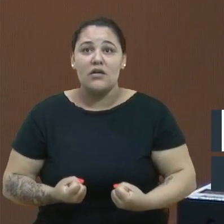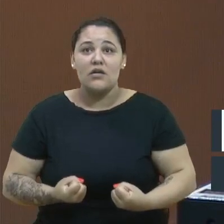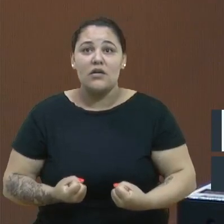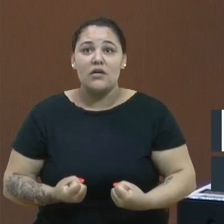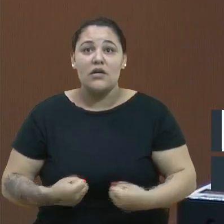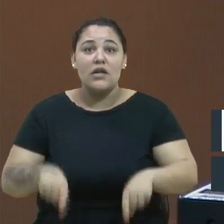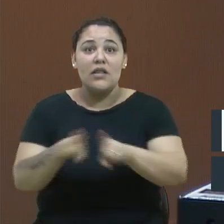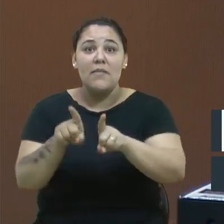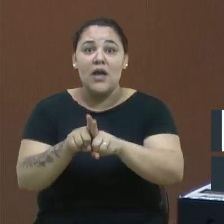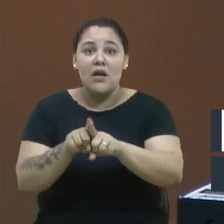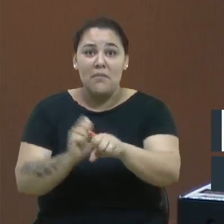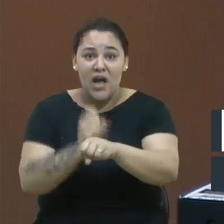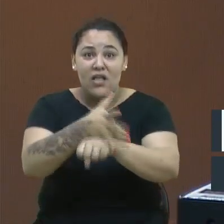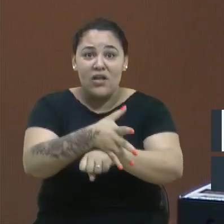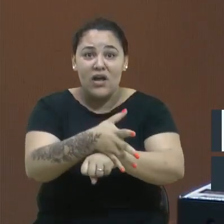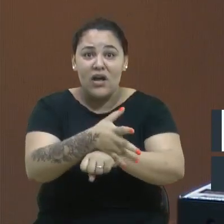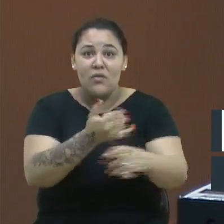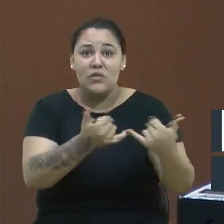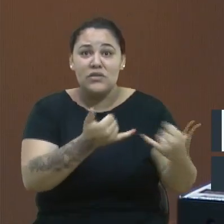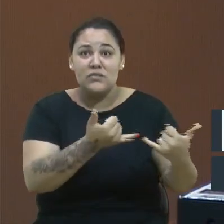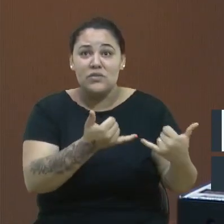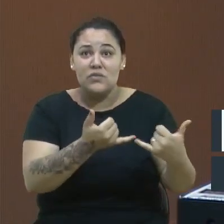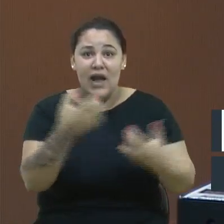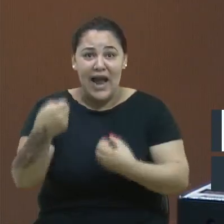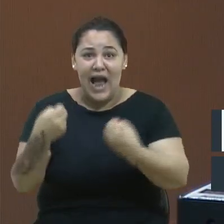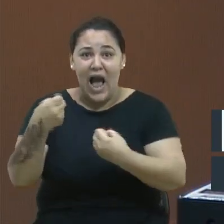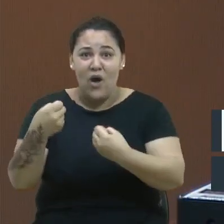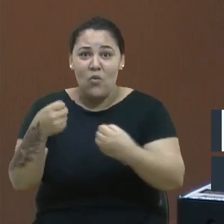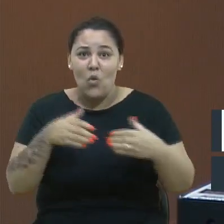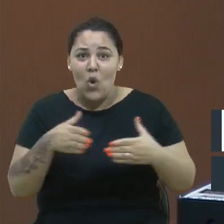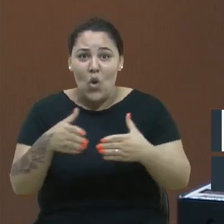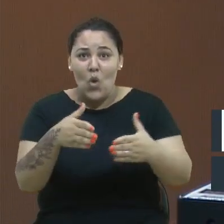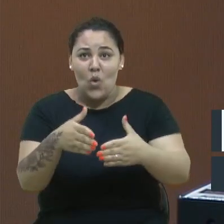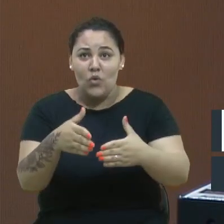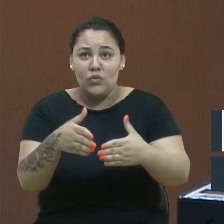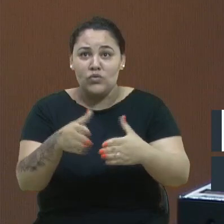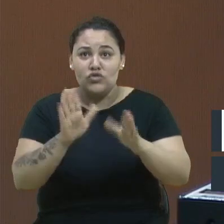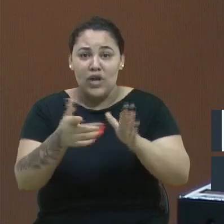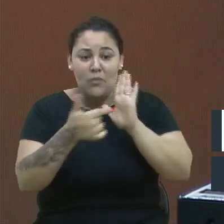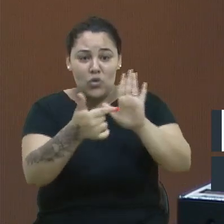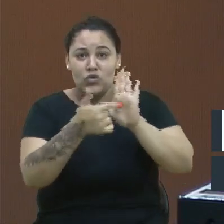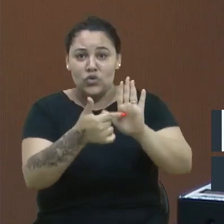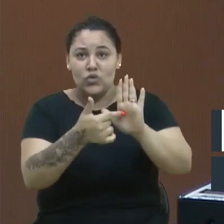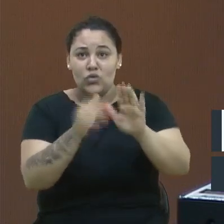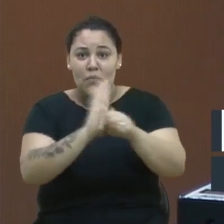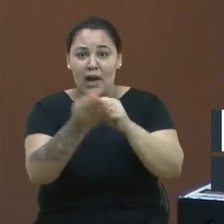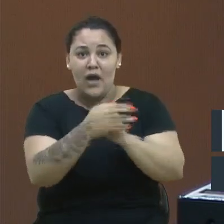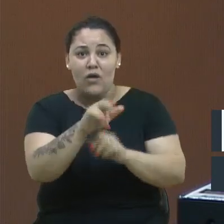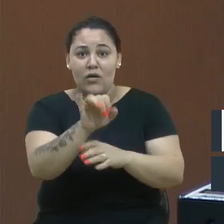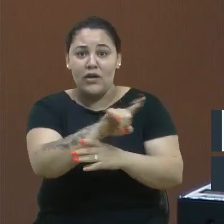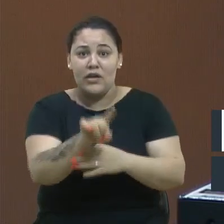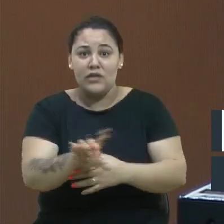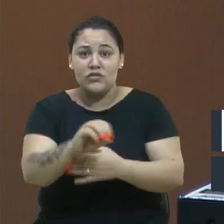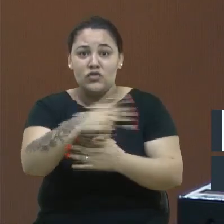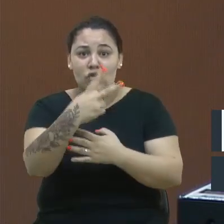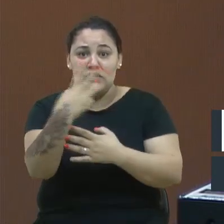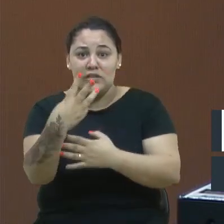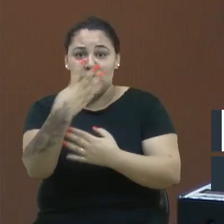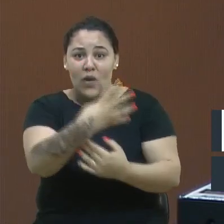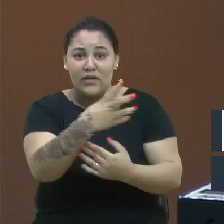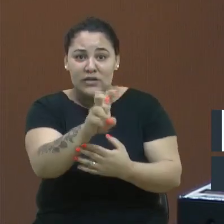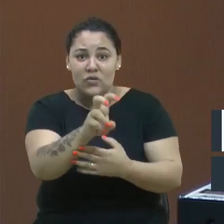Inclusive, de madrugada, veículo está caindo, que já passaram aqui nessa tribuna, as imagens do Risso, 2, 3, 4, 5 veículos caindo no